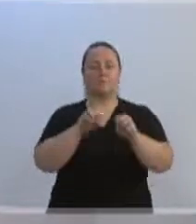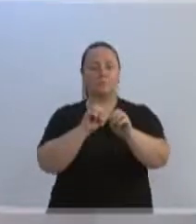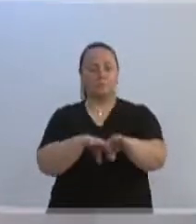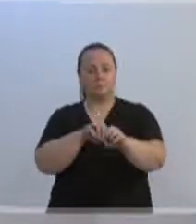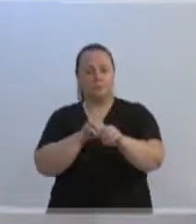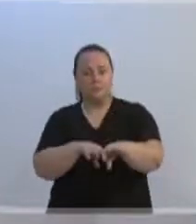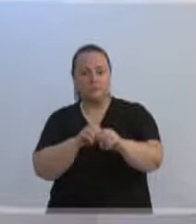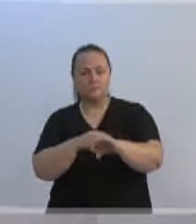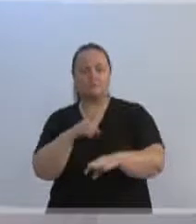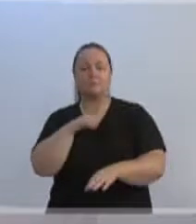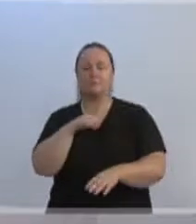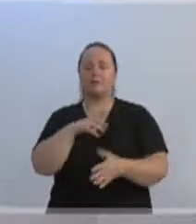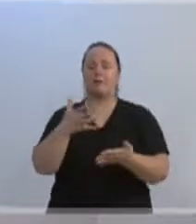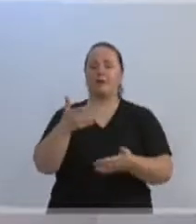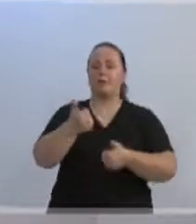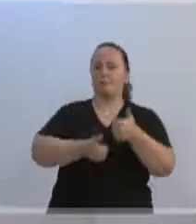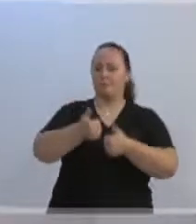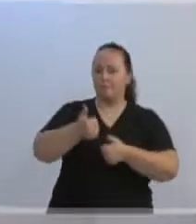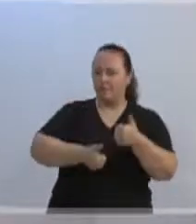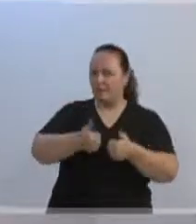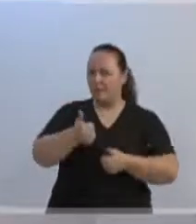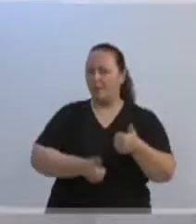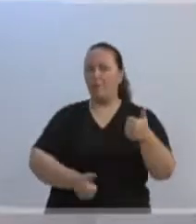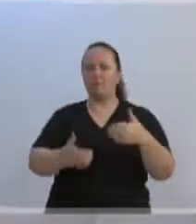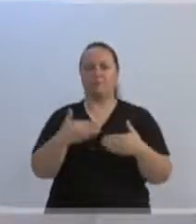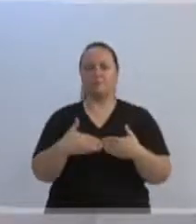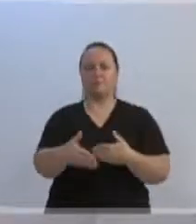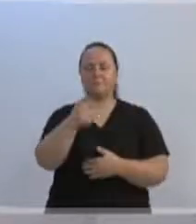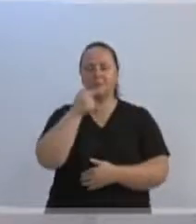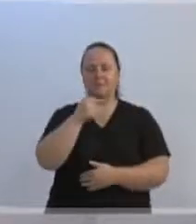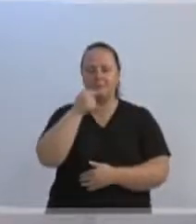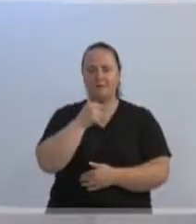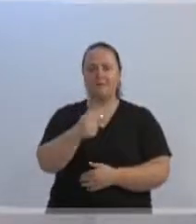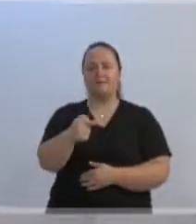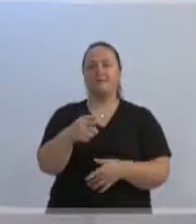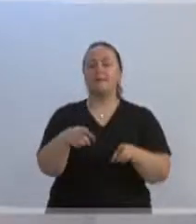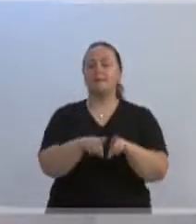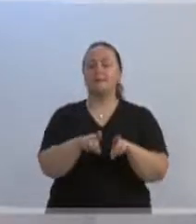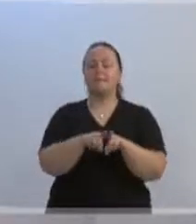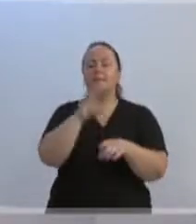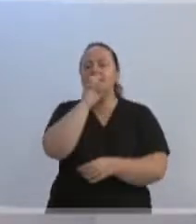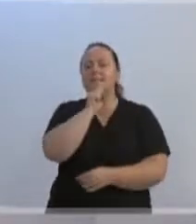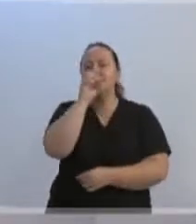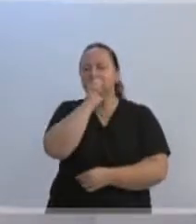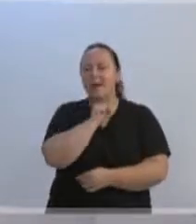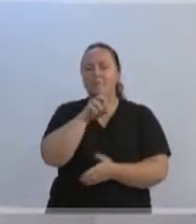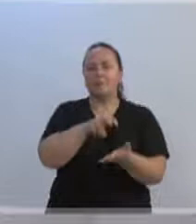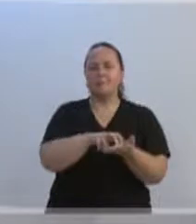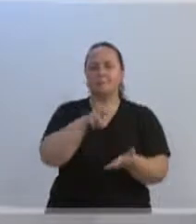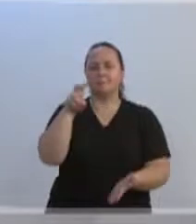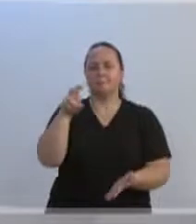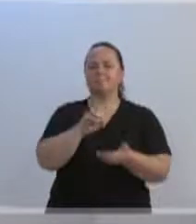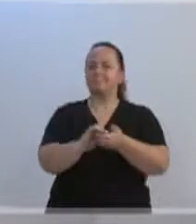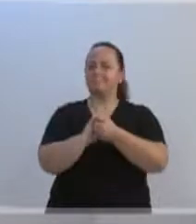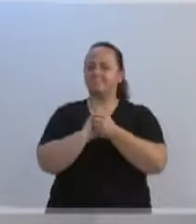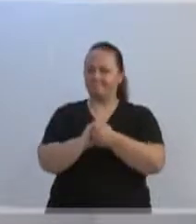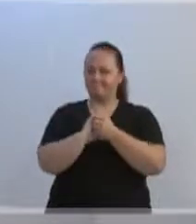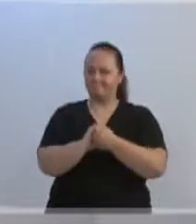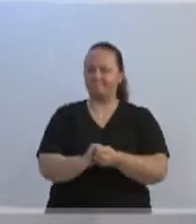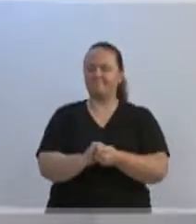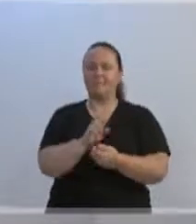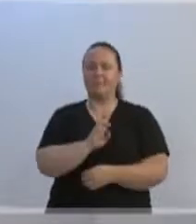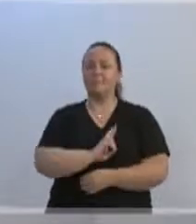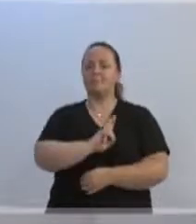de futebol ou durante o dia de semana agora também e também aos sábados de manhã fica os parabéns aqui em nome